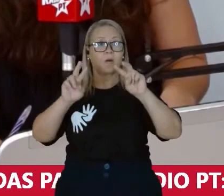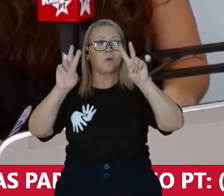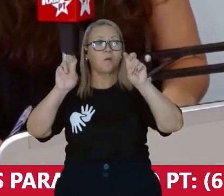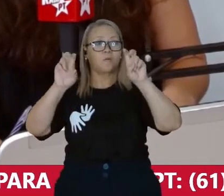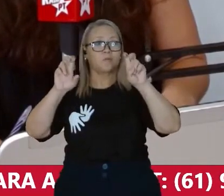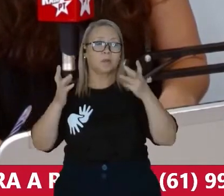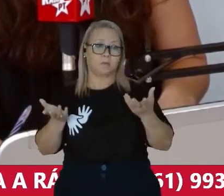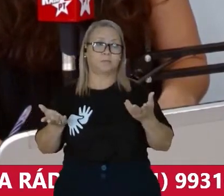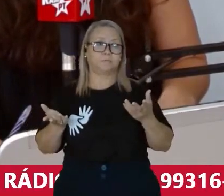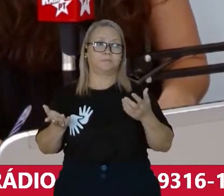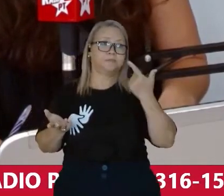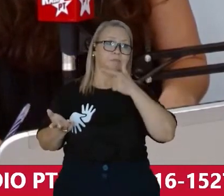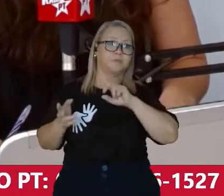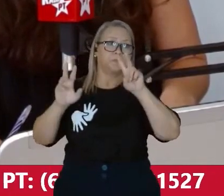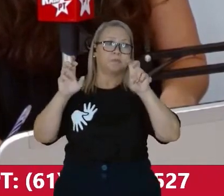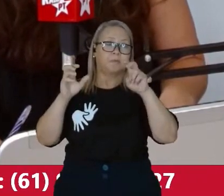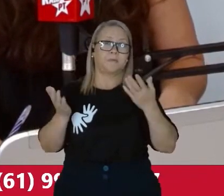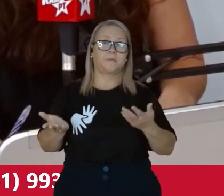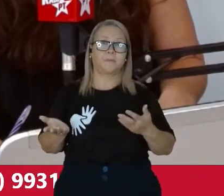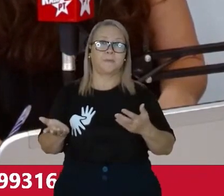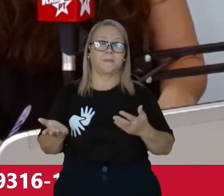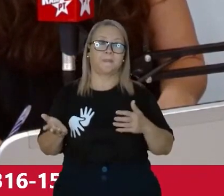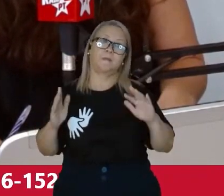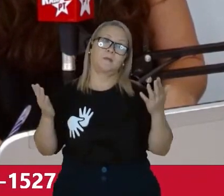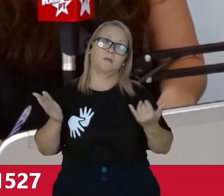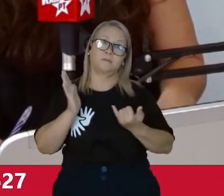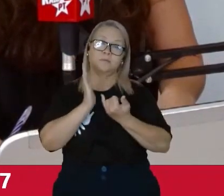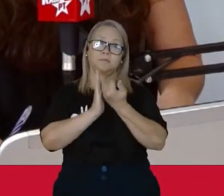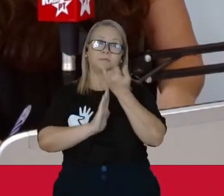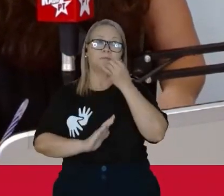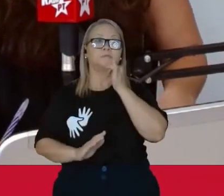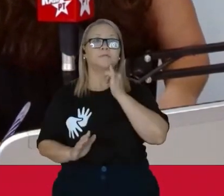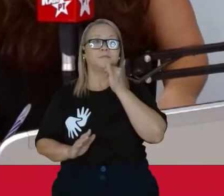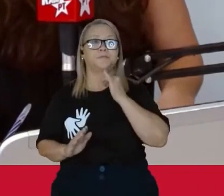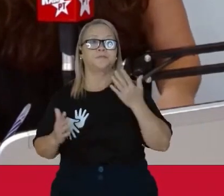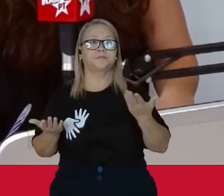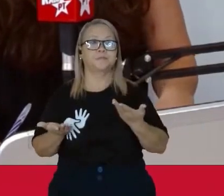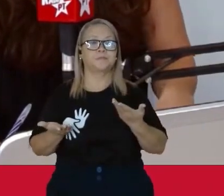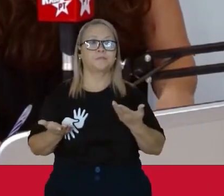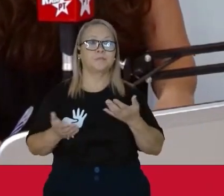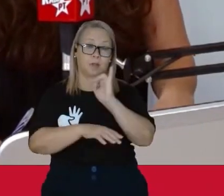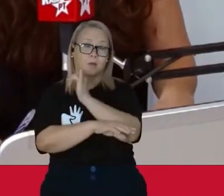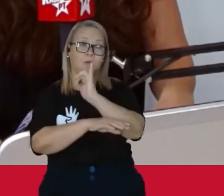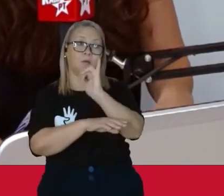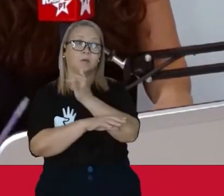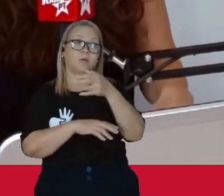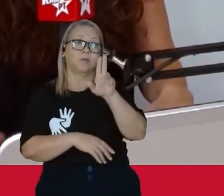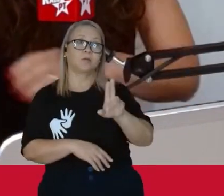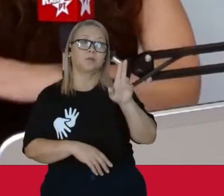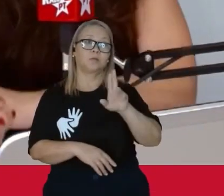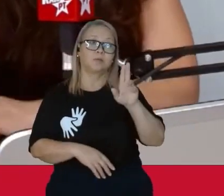que é realmente importante. Como, por exemplo, a inflação em 2 dígitos. Essa estratégia é utilizada assim